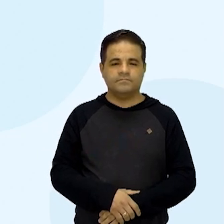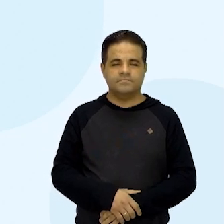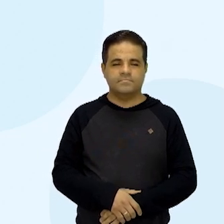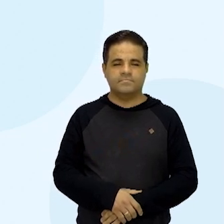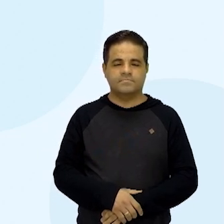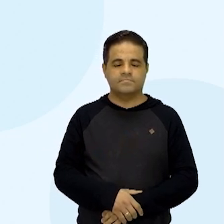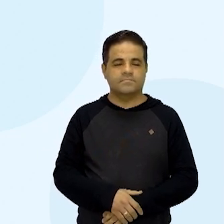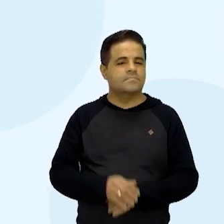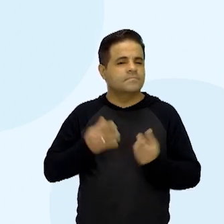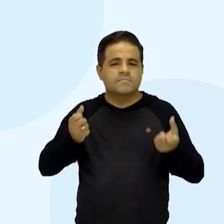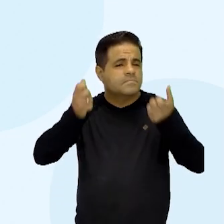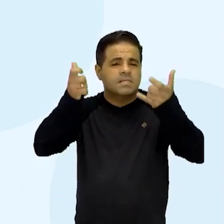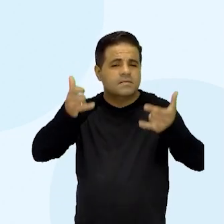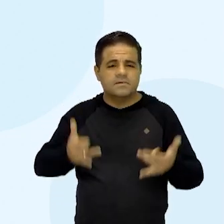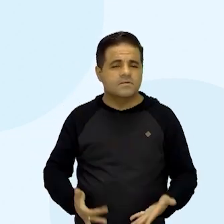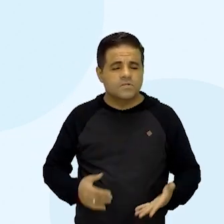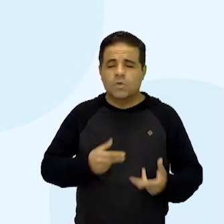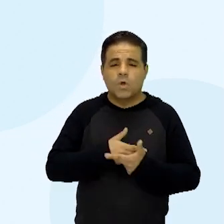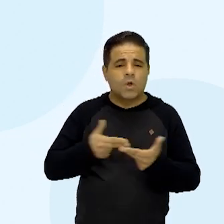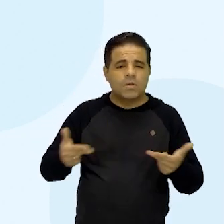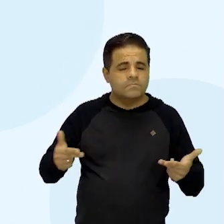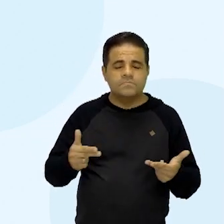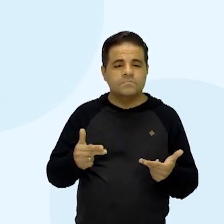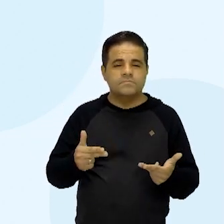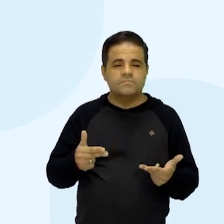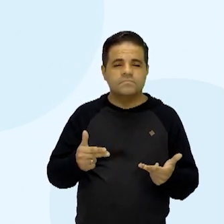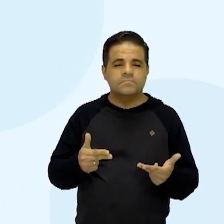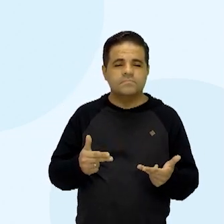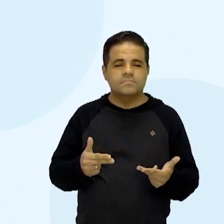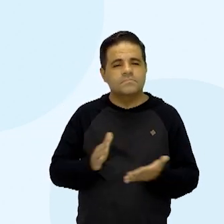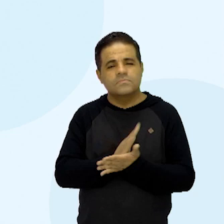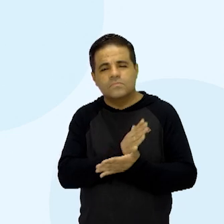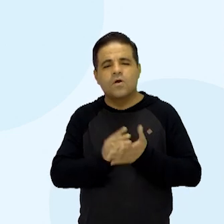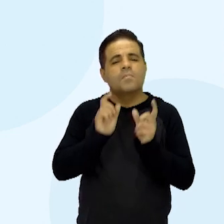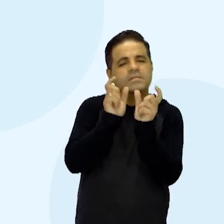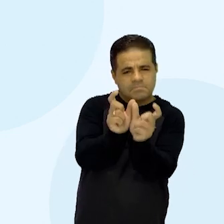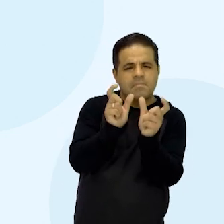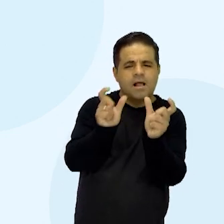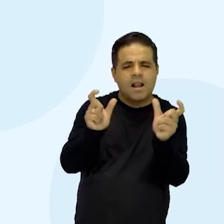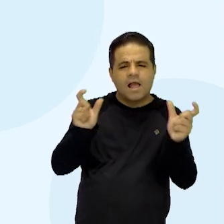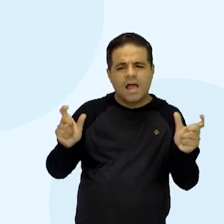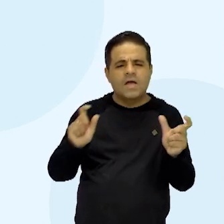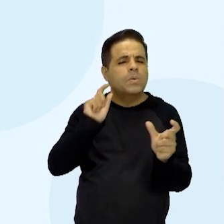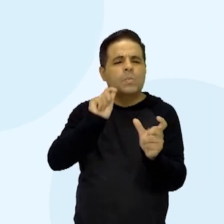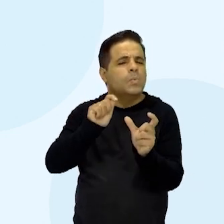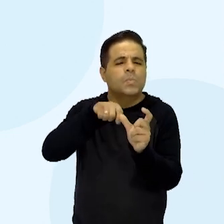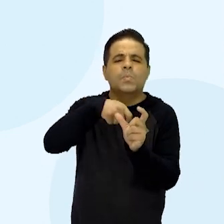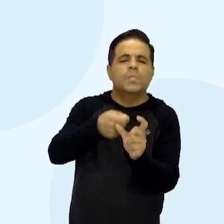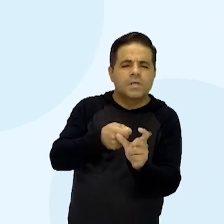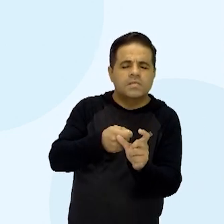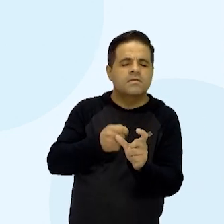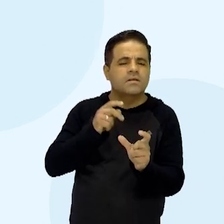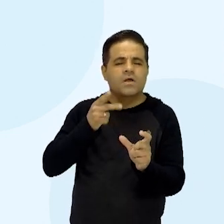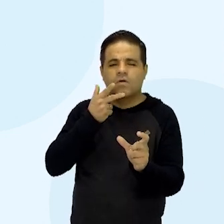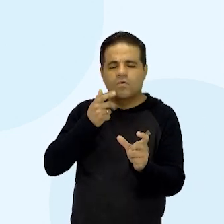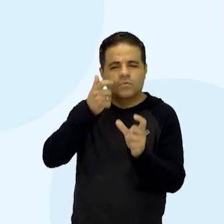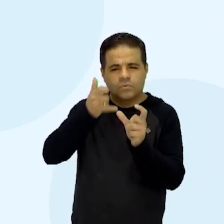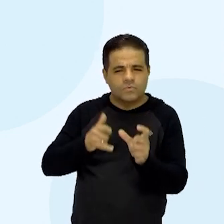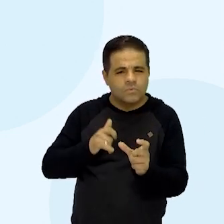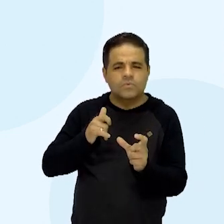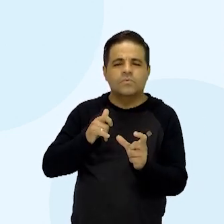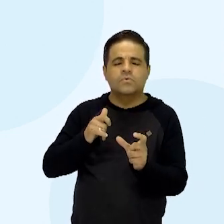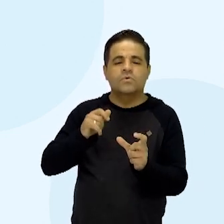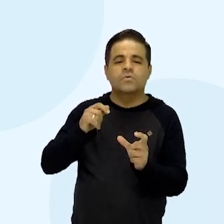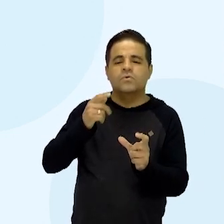the word stereotype? Can you explain in a few words what it is? Baseado no que nós falamos até agora e